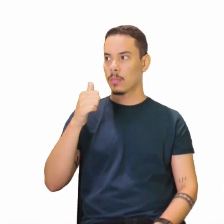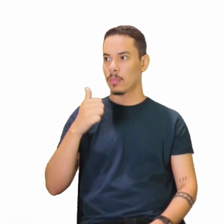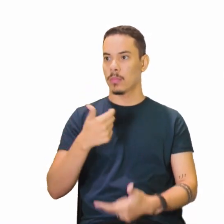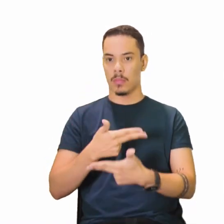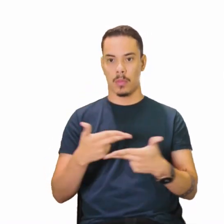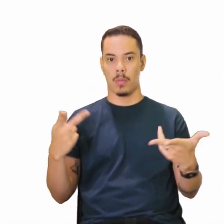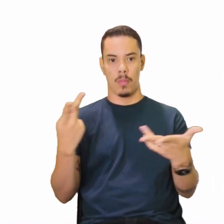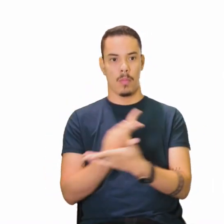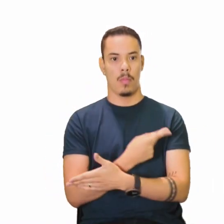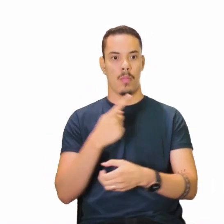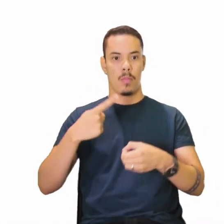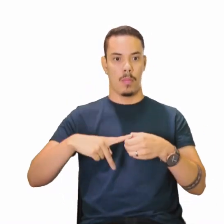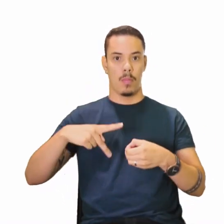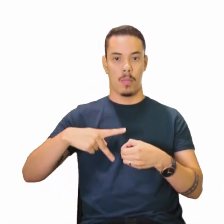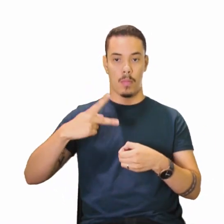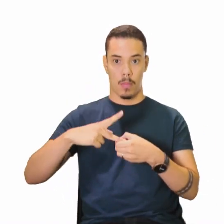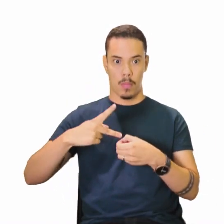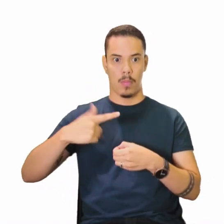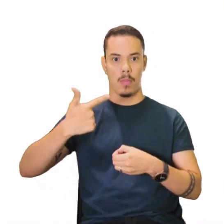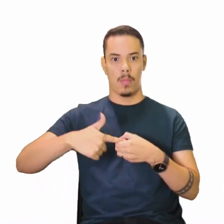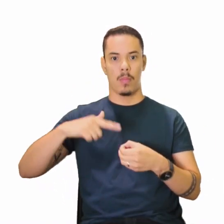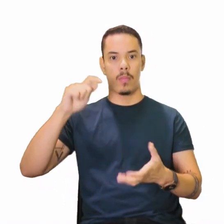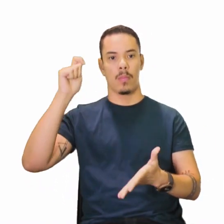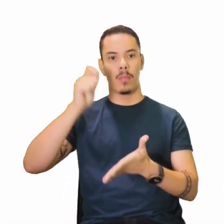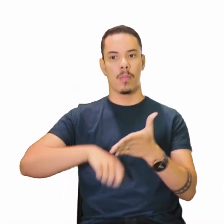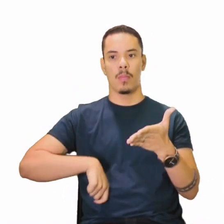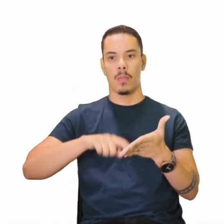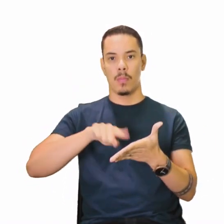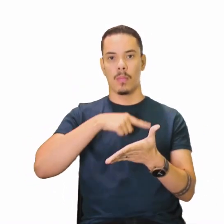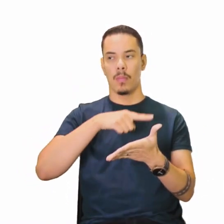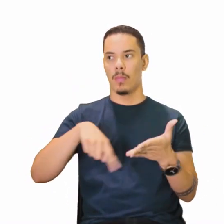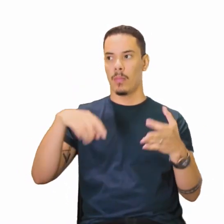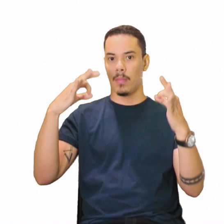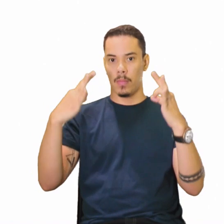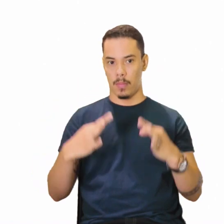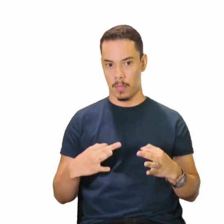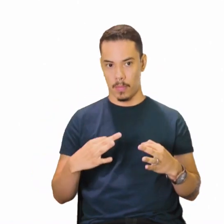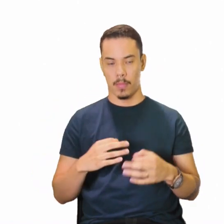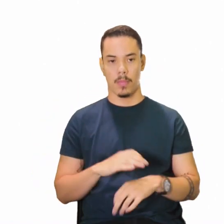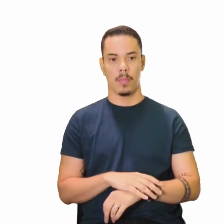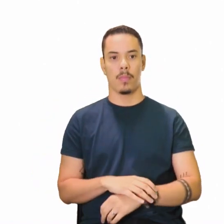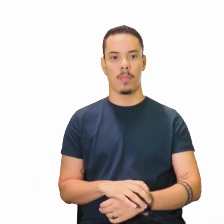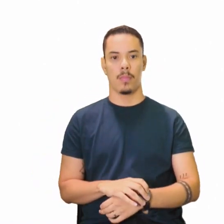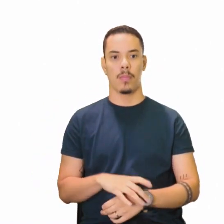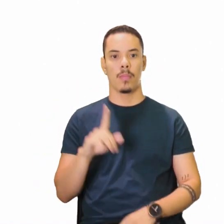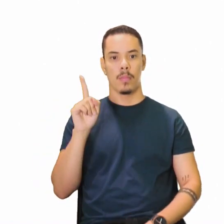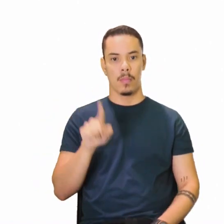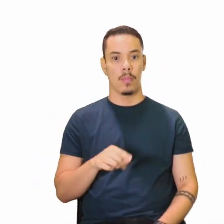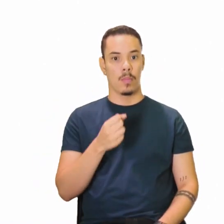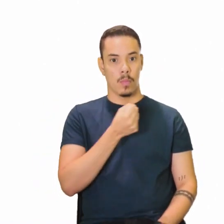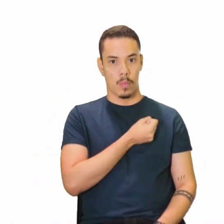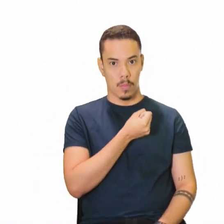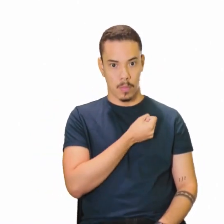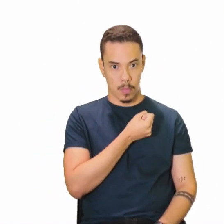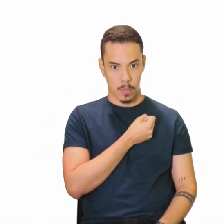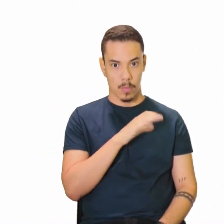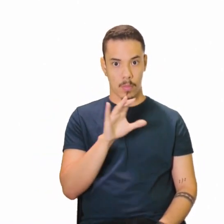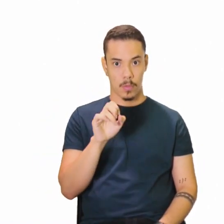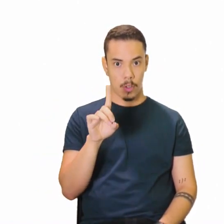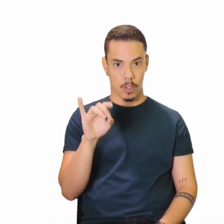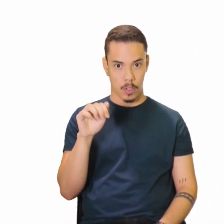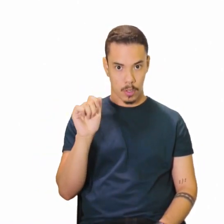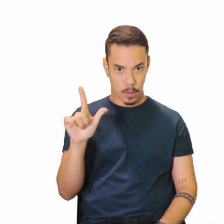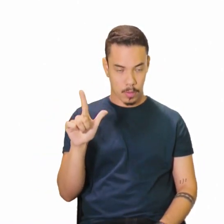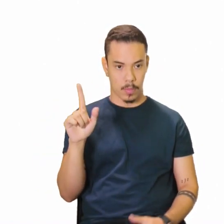do petróleo, assinale a alternativa correta. A. Trata-se de um numeral